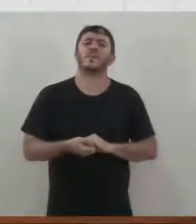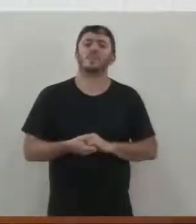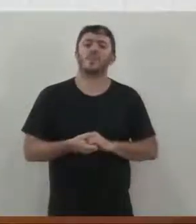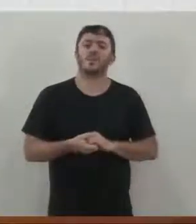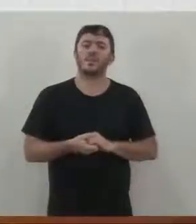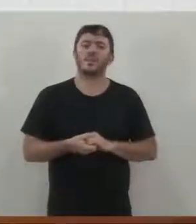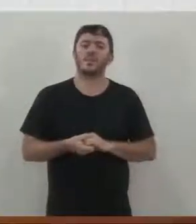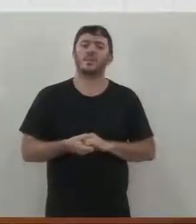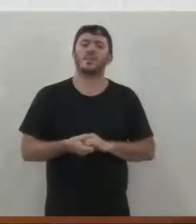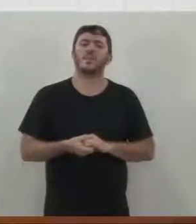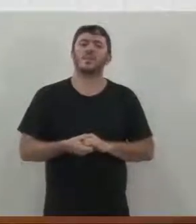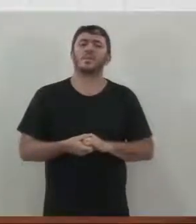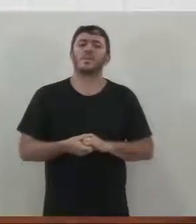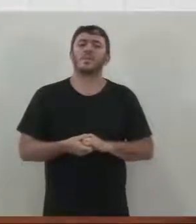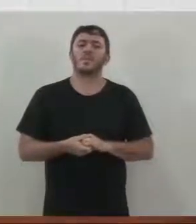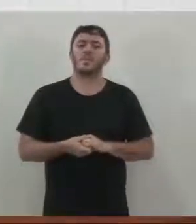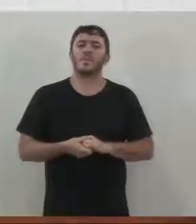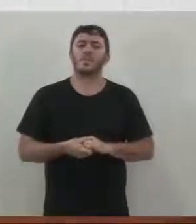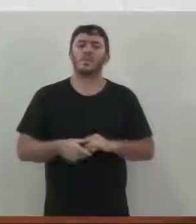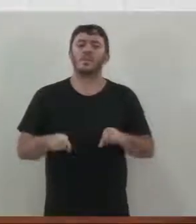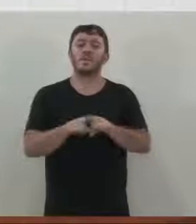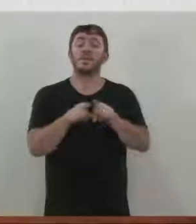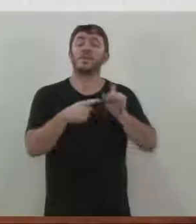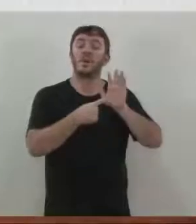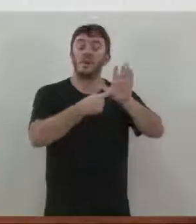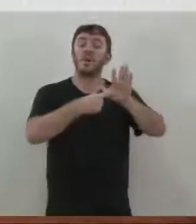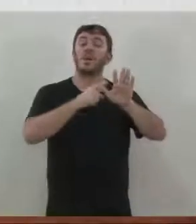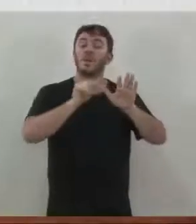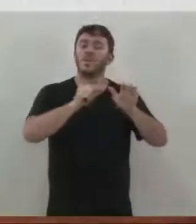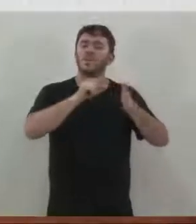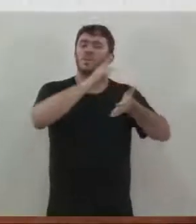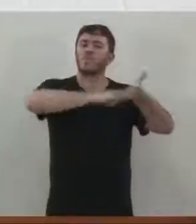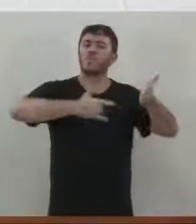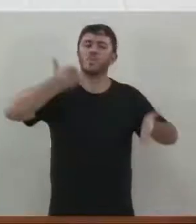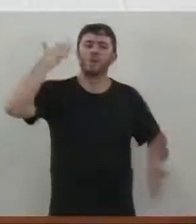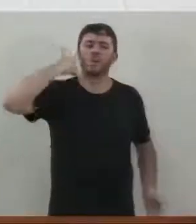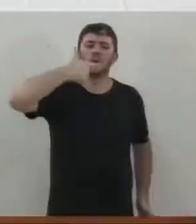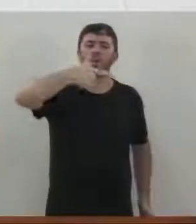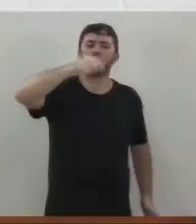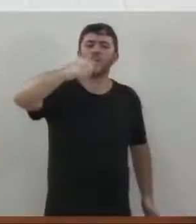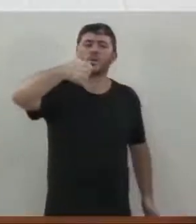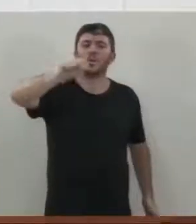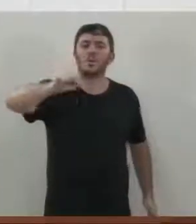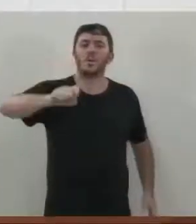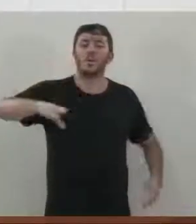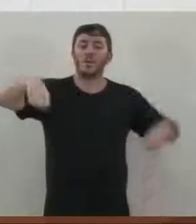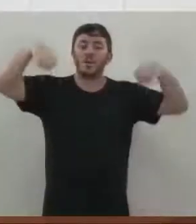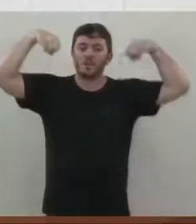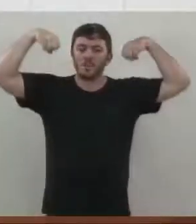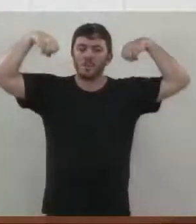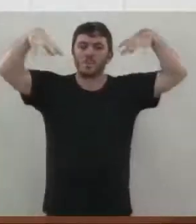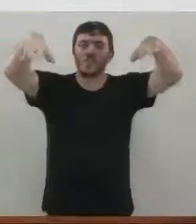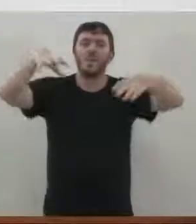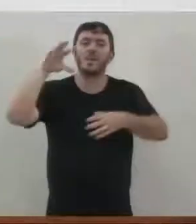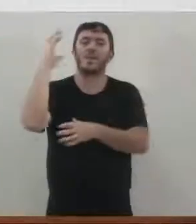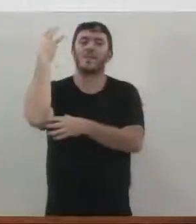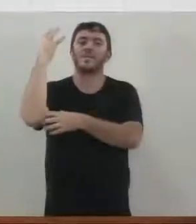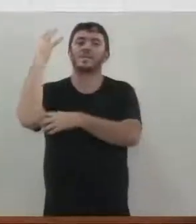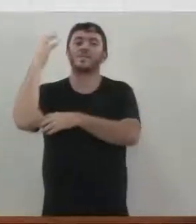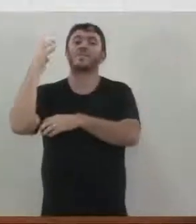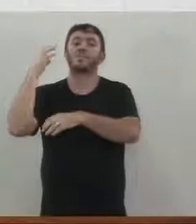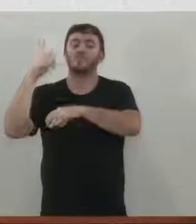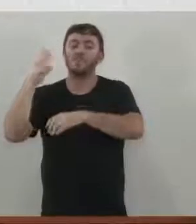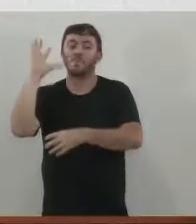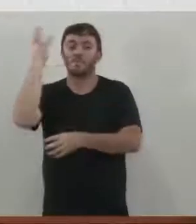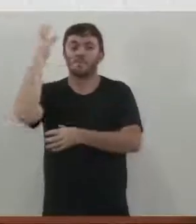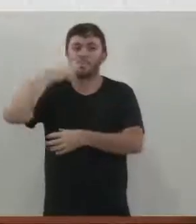temos a indicação do 02/2018, senhor presidente, que é a iluminação da Praça Corazari. Quem passa a Praça Corazari ali em